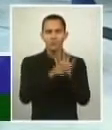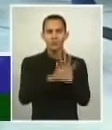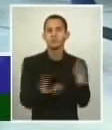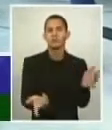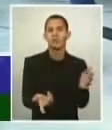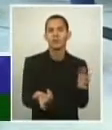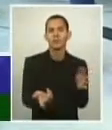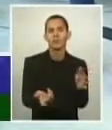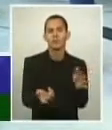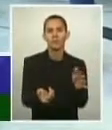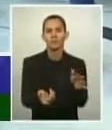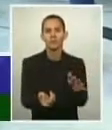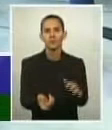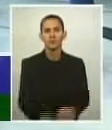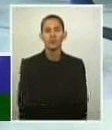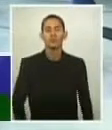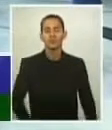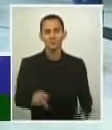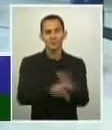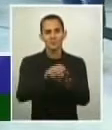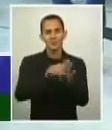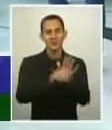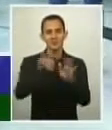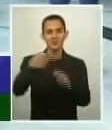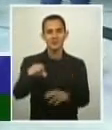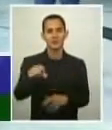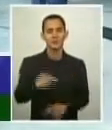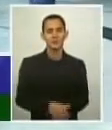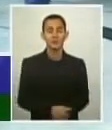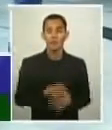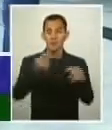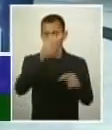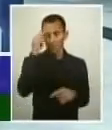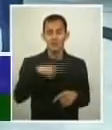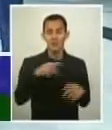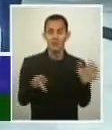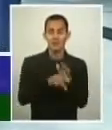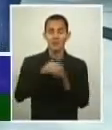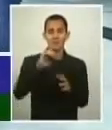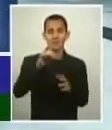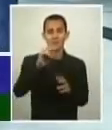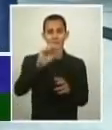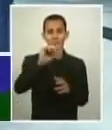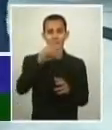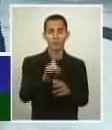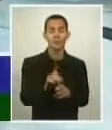democracia representativa vigente no século 19 todos eram cidadãos